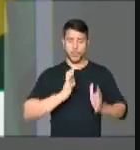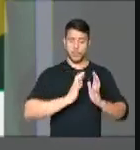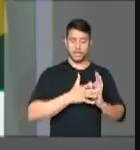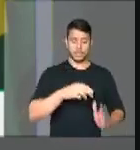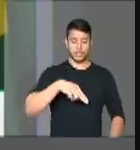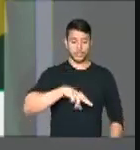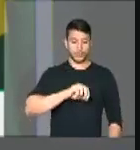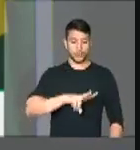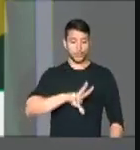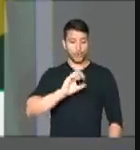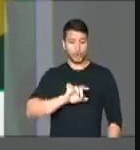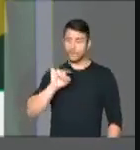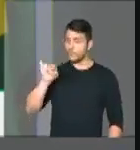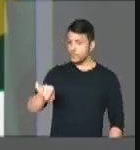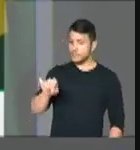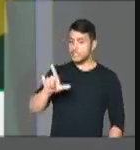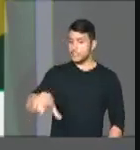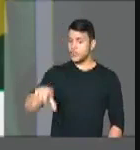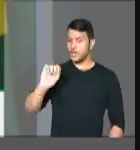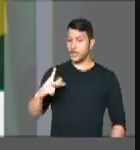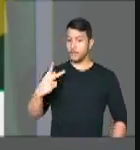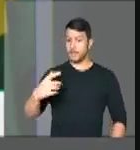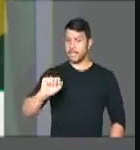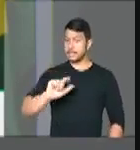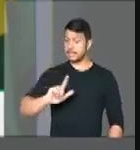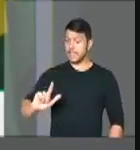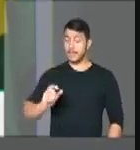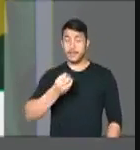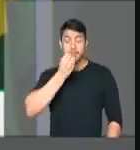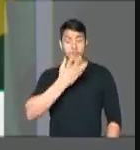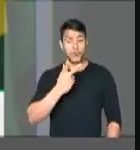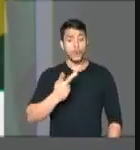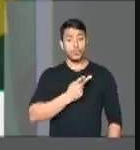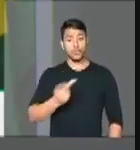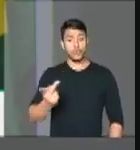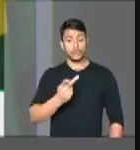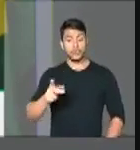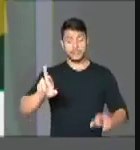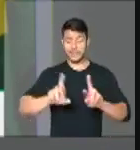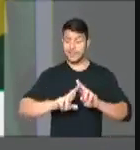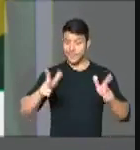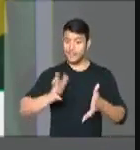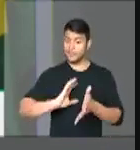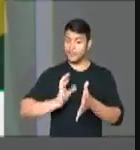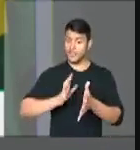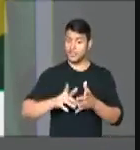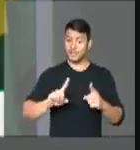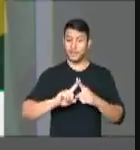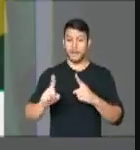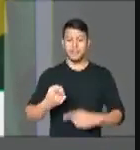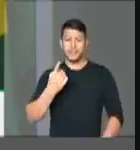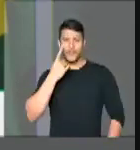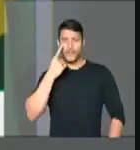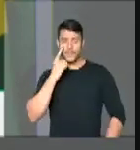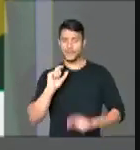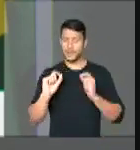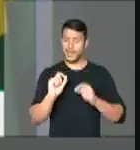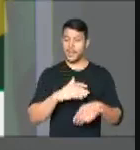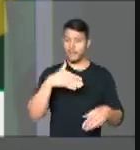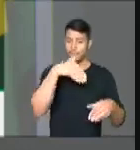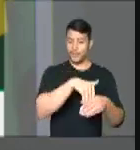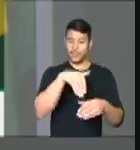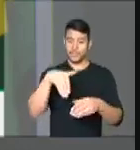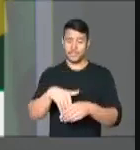pelo PSL, e quis o destino que estivéssemos em partidos diferentes, mas quando olho as votações que temos